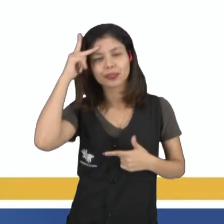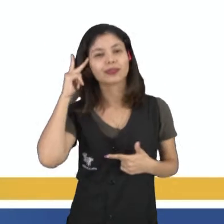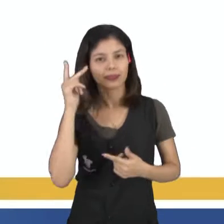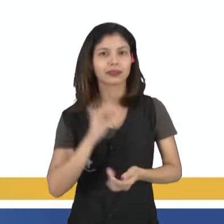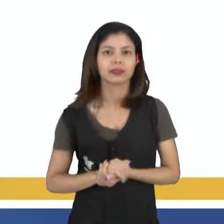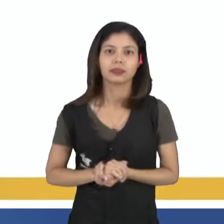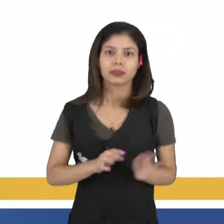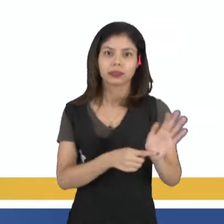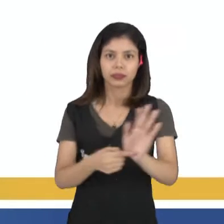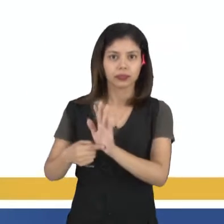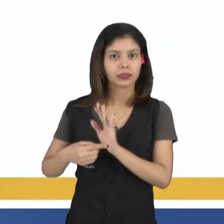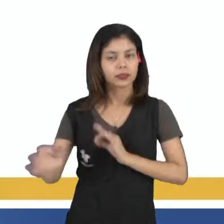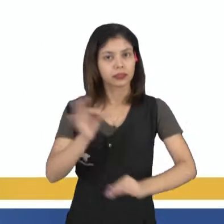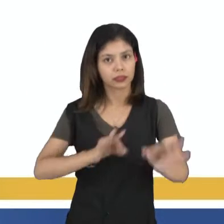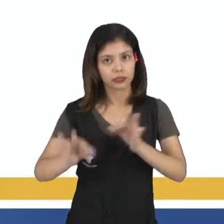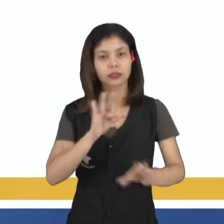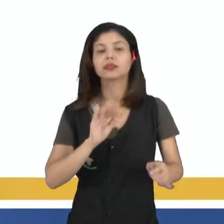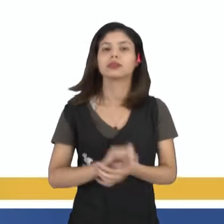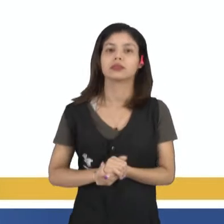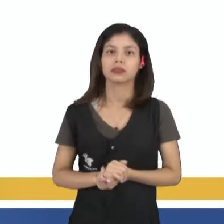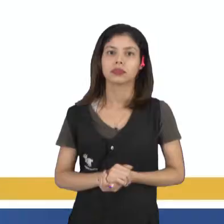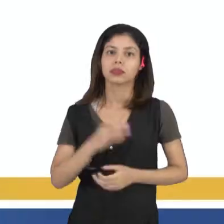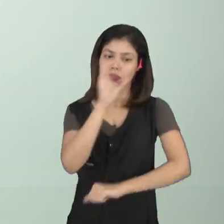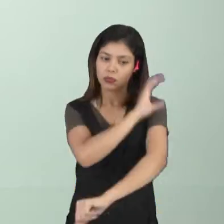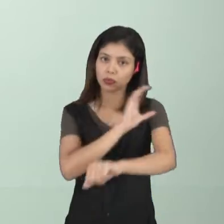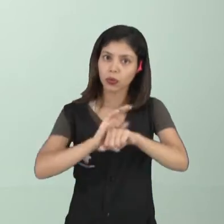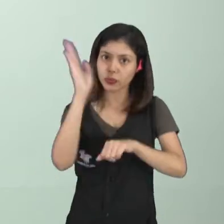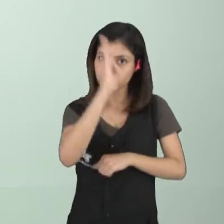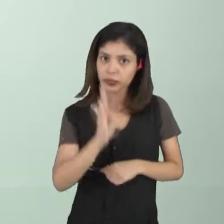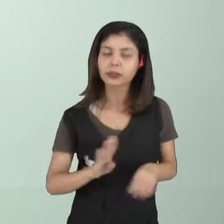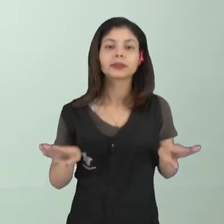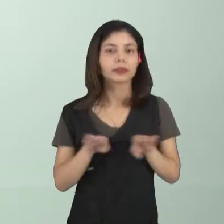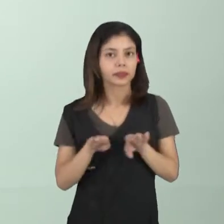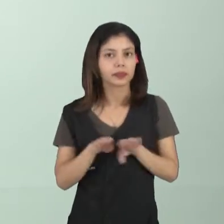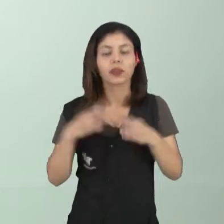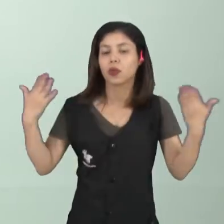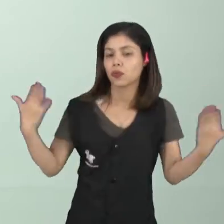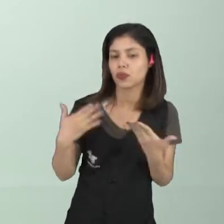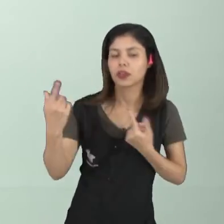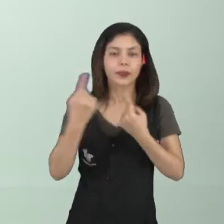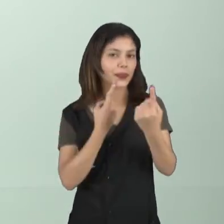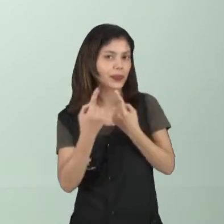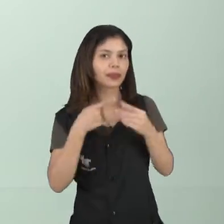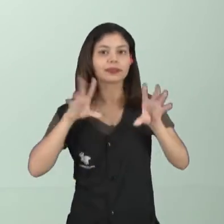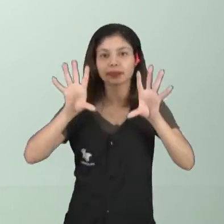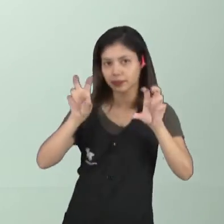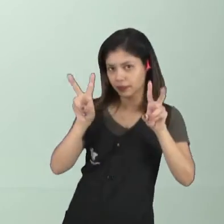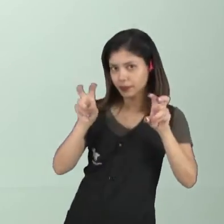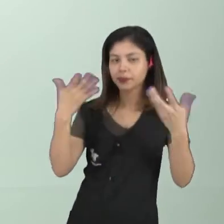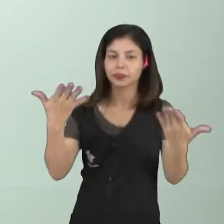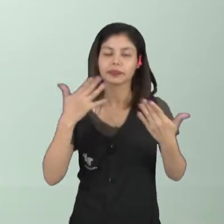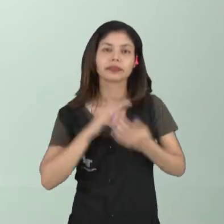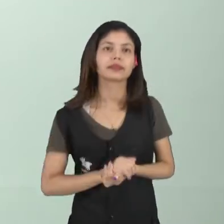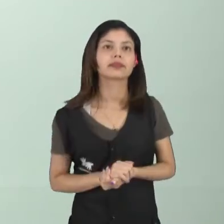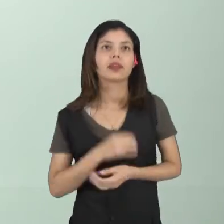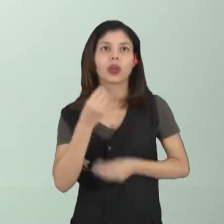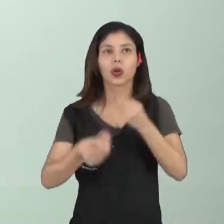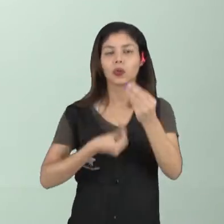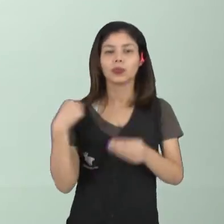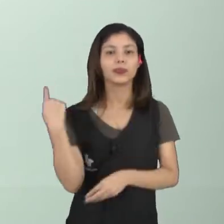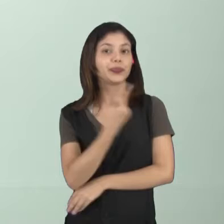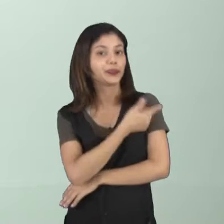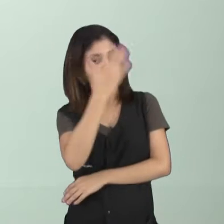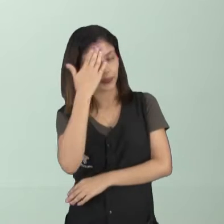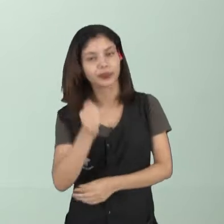trabalhadores na organização social na organização cultural do Brasil na Então hoje a gente vai discutir sobre isso então assim